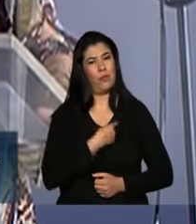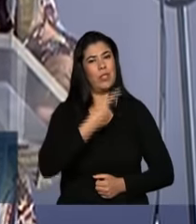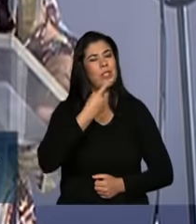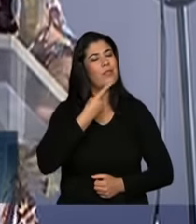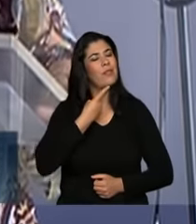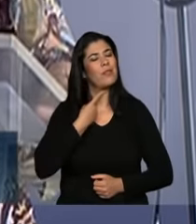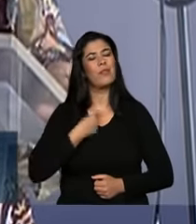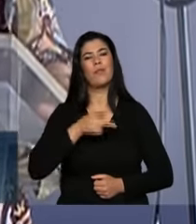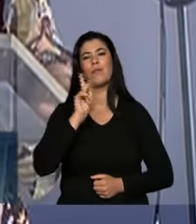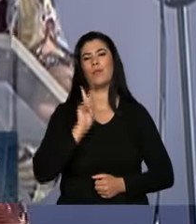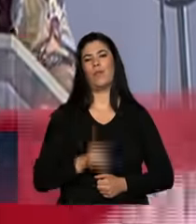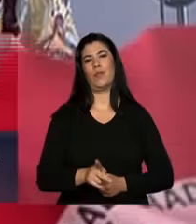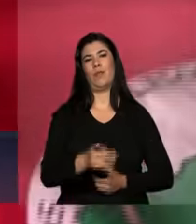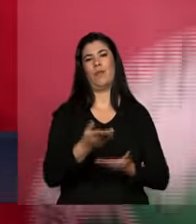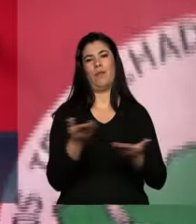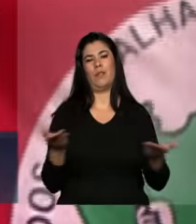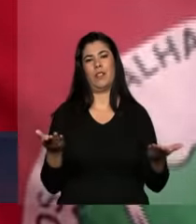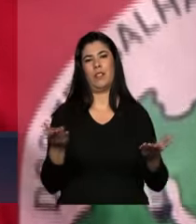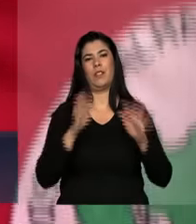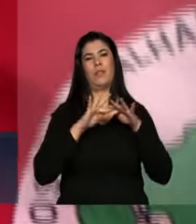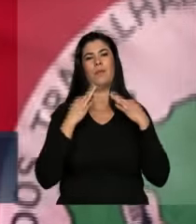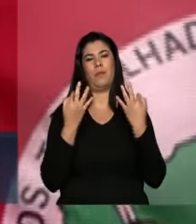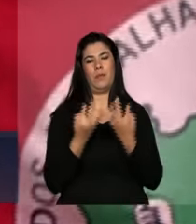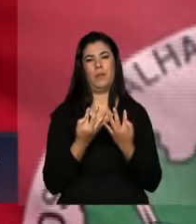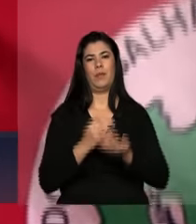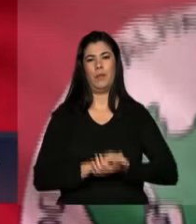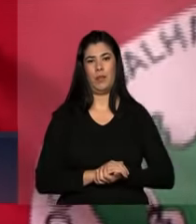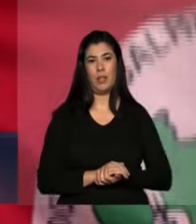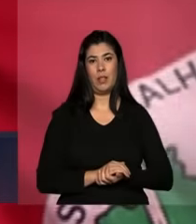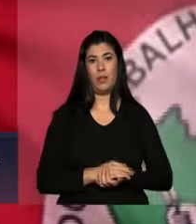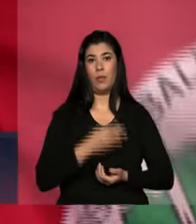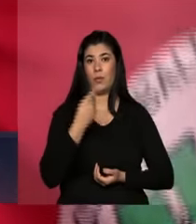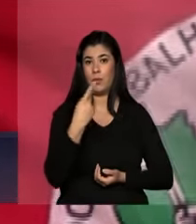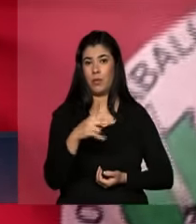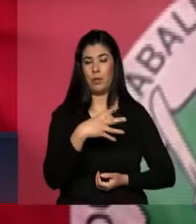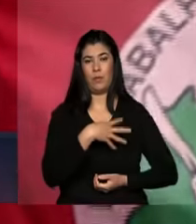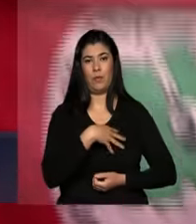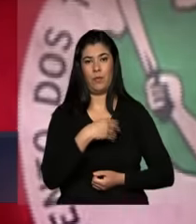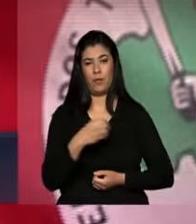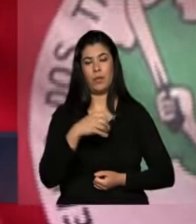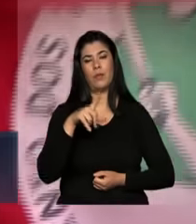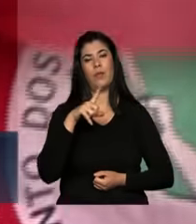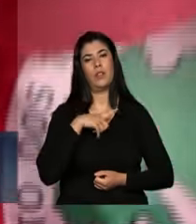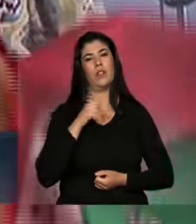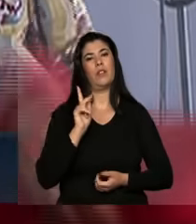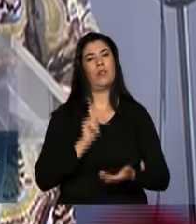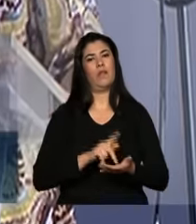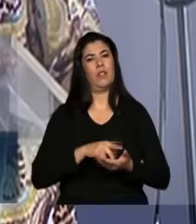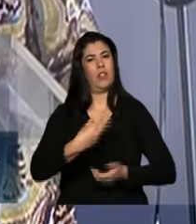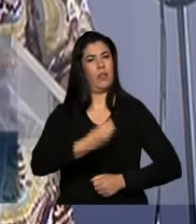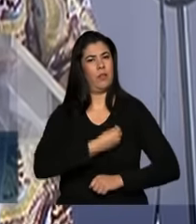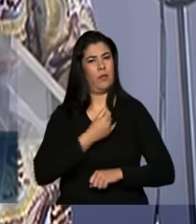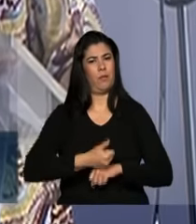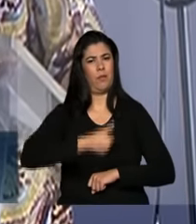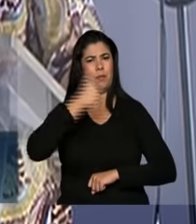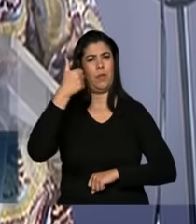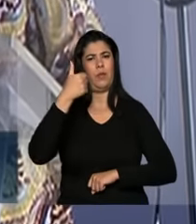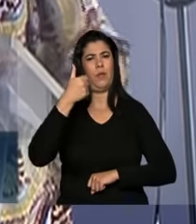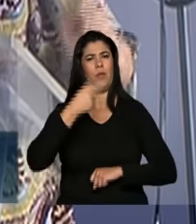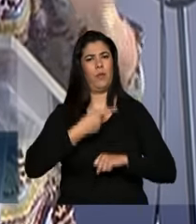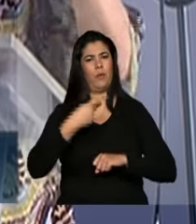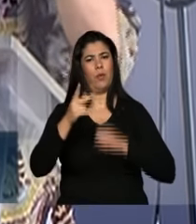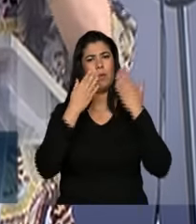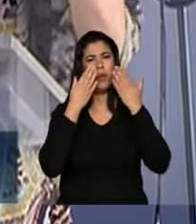deseja sempre para as famílias, que os filhos tenham uma vida melhor que seus